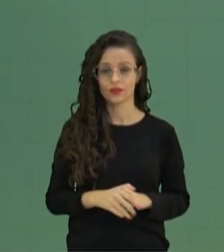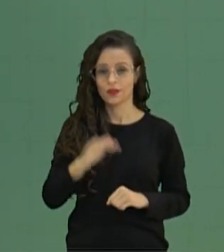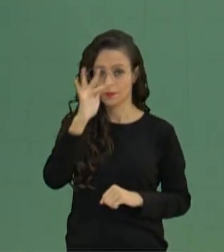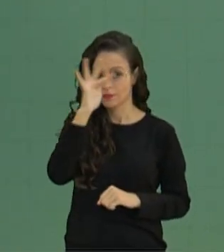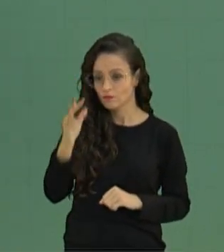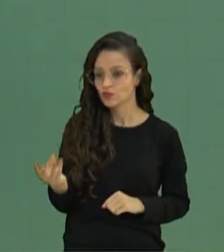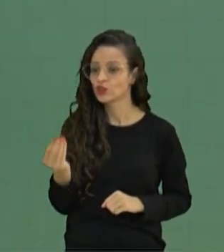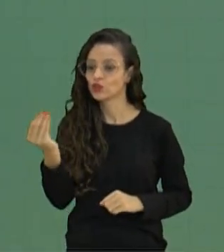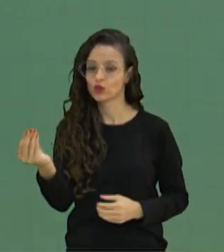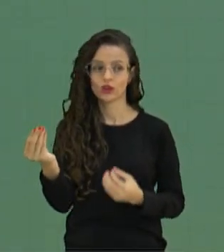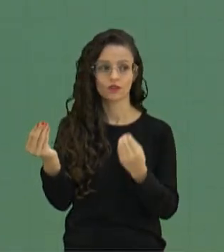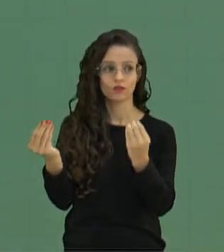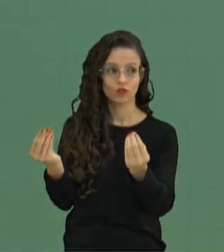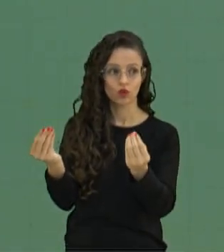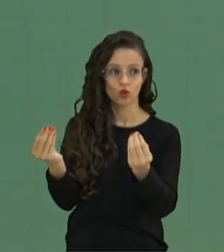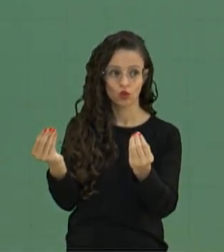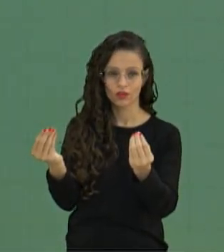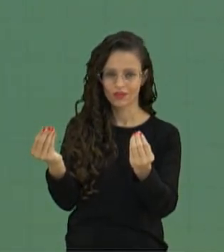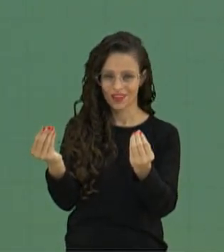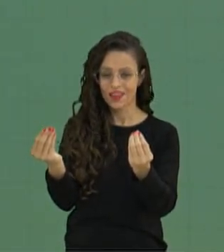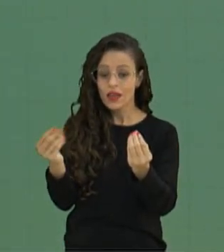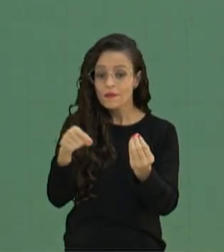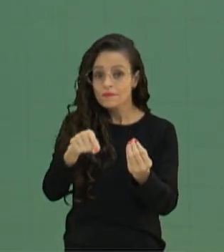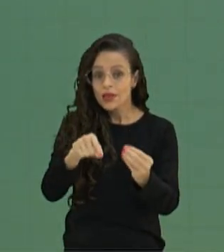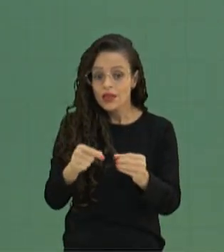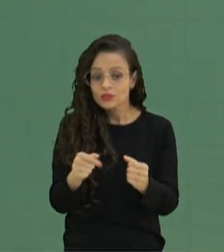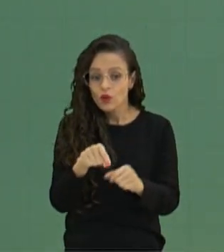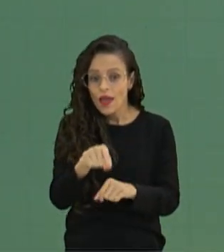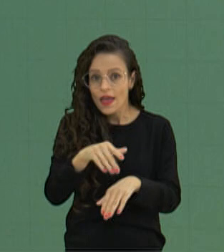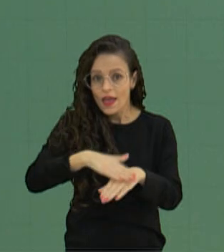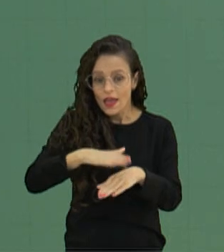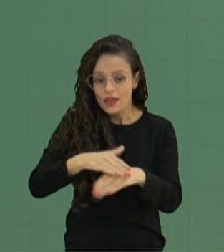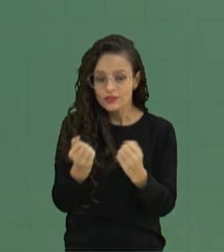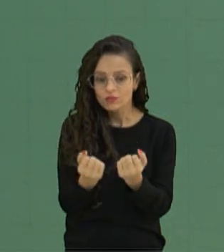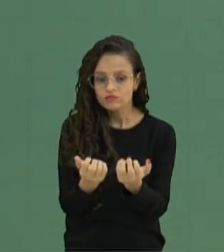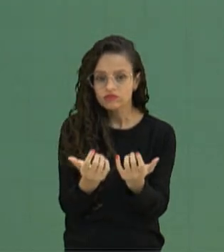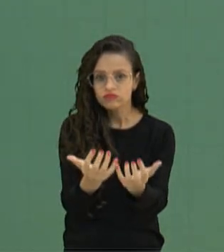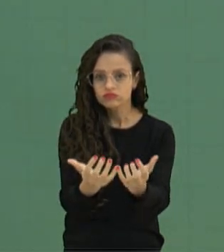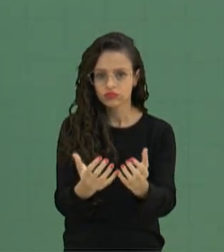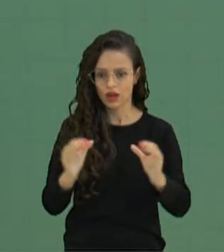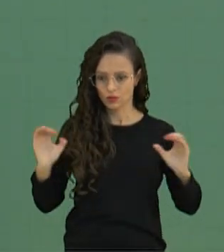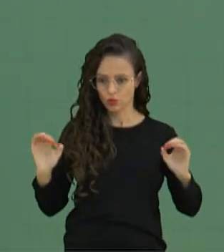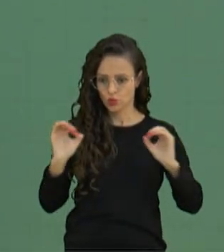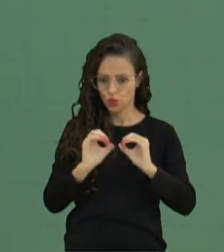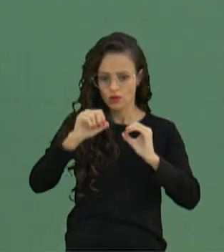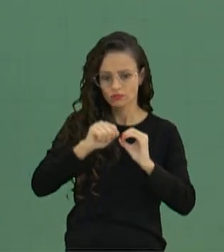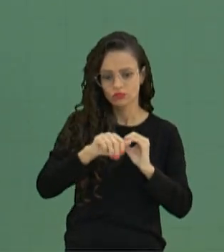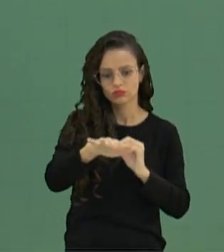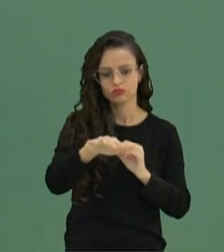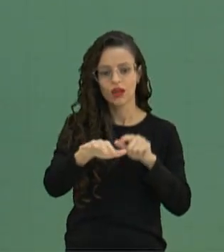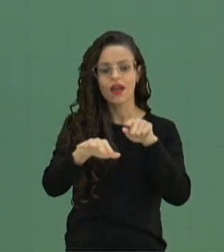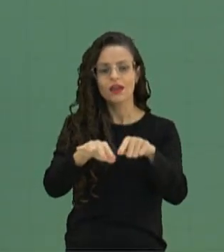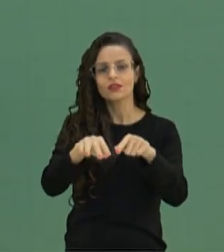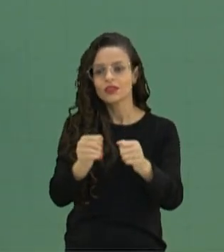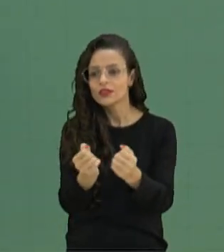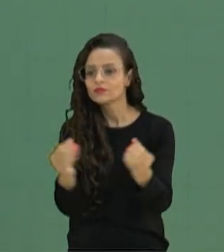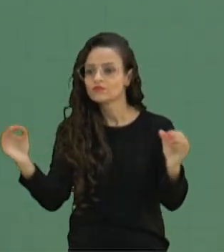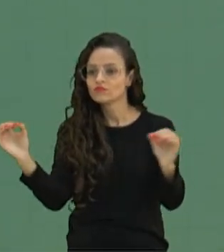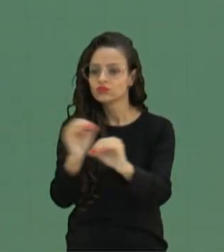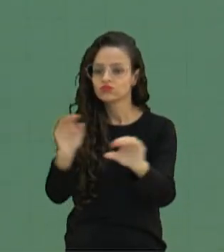plantas destas que foram originadas do primeiro cruzamento? Aí, pessoal, quando ele